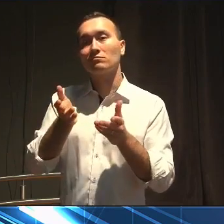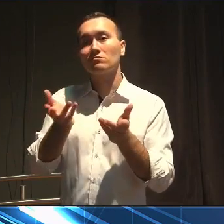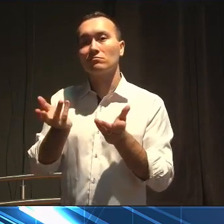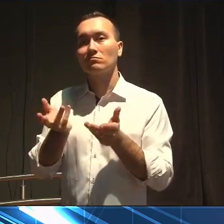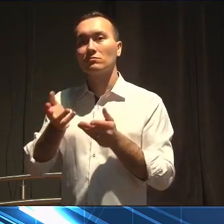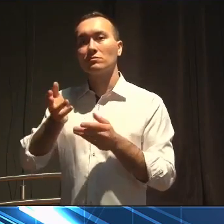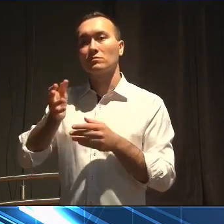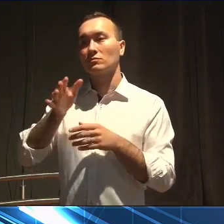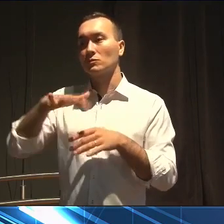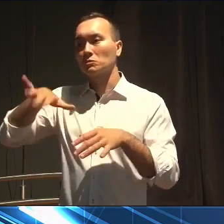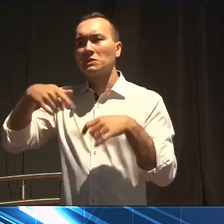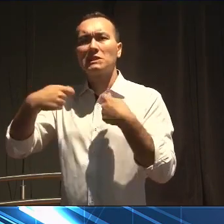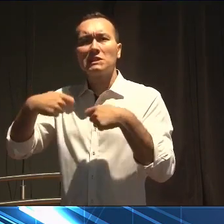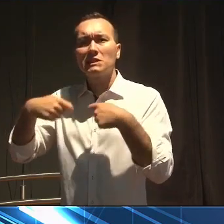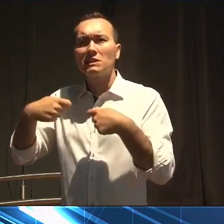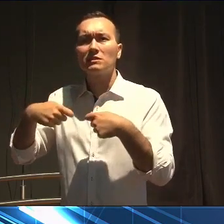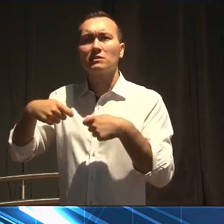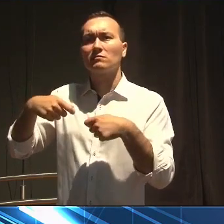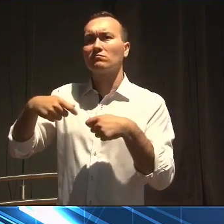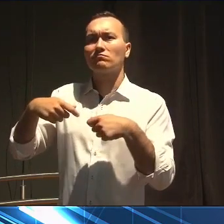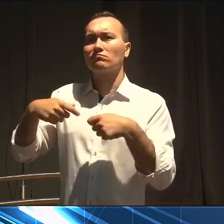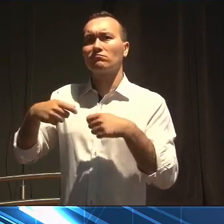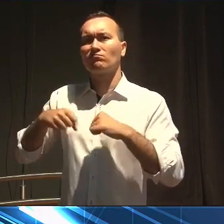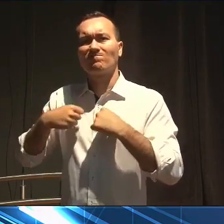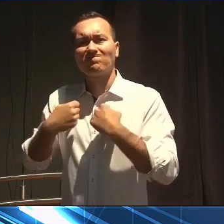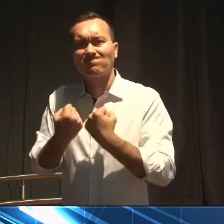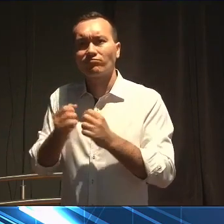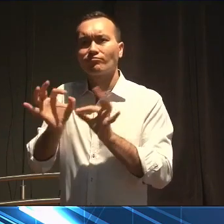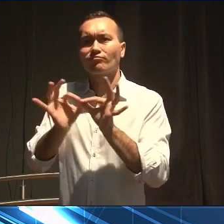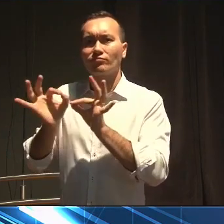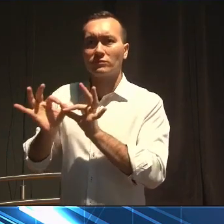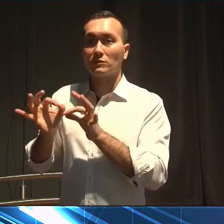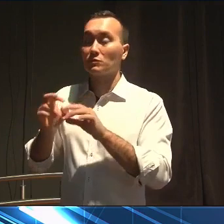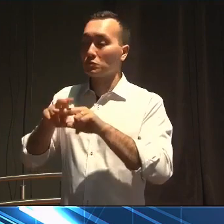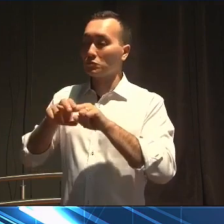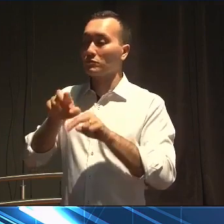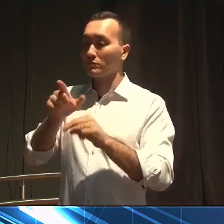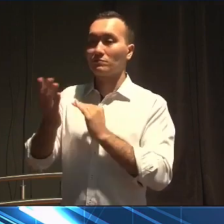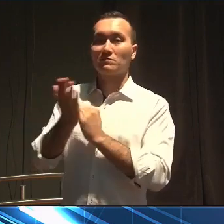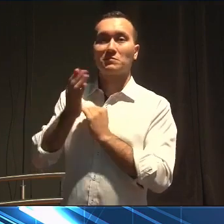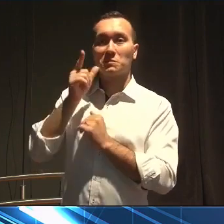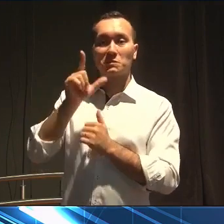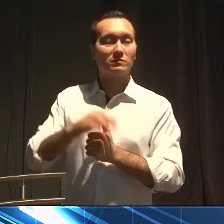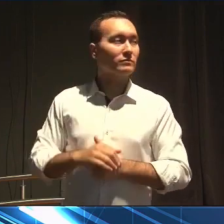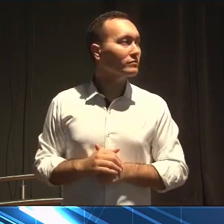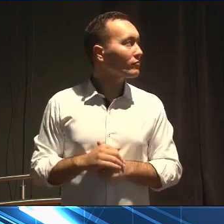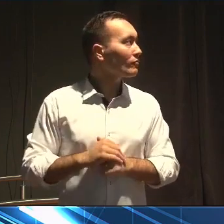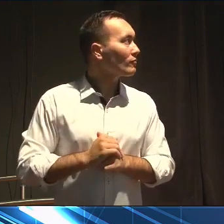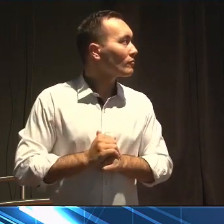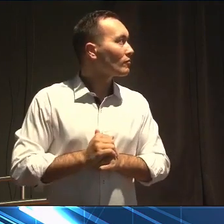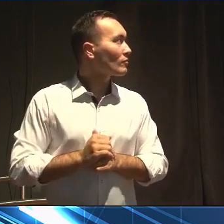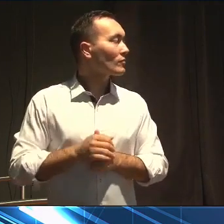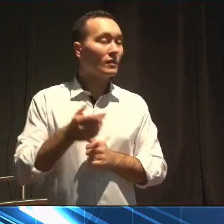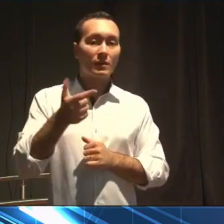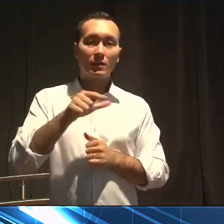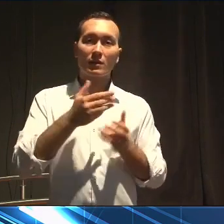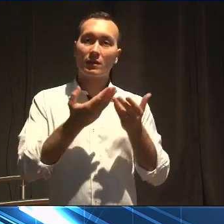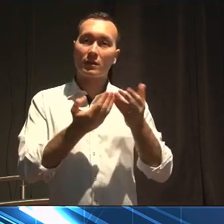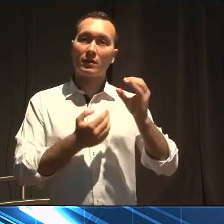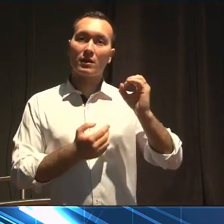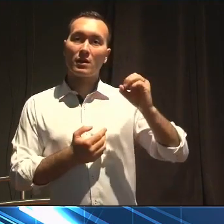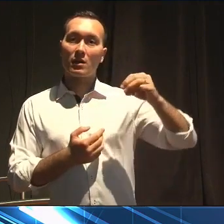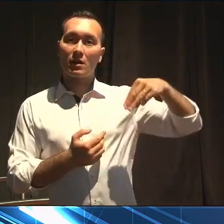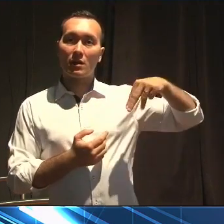nenhuma, tá? O que o Omniverse faz é que ele ajuda em simulações complexas, né? E